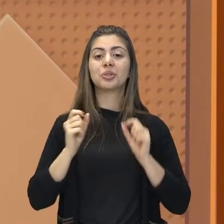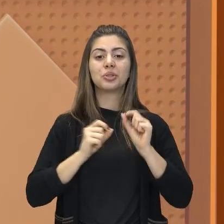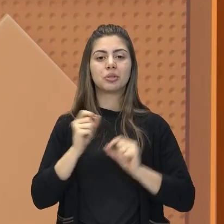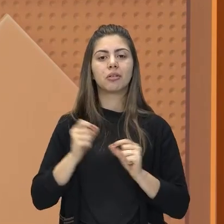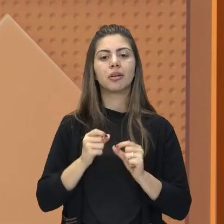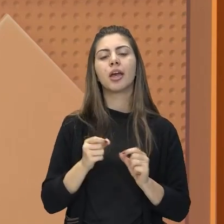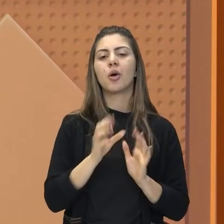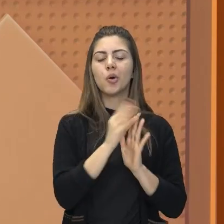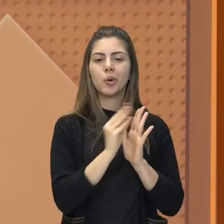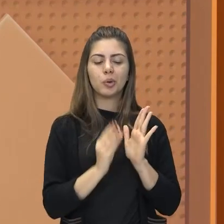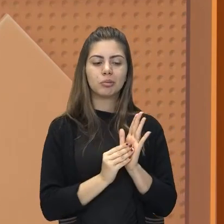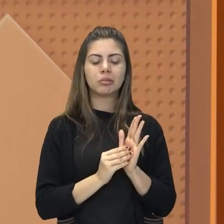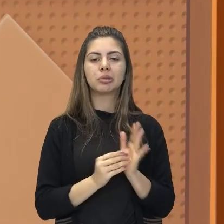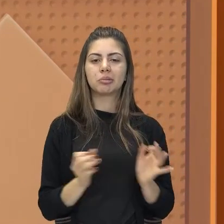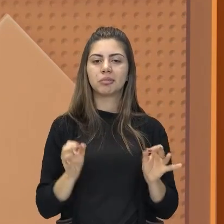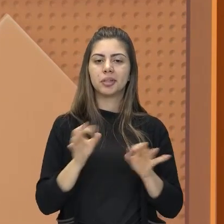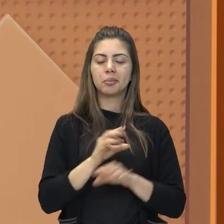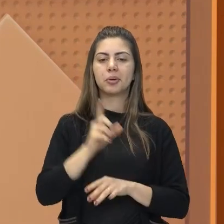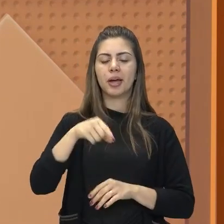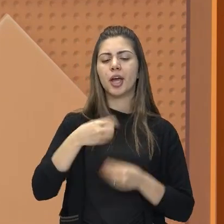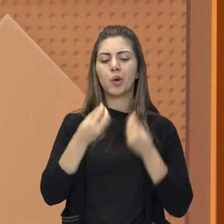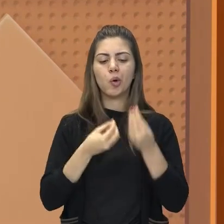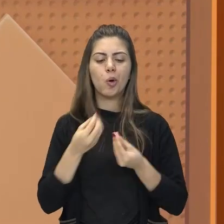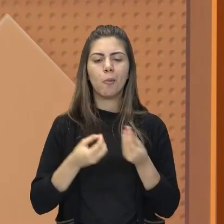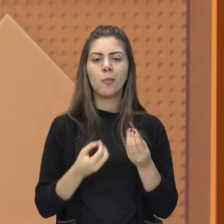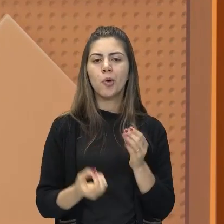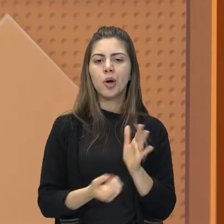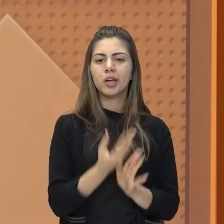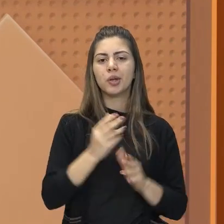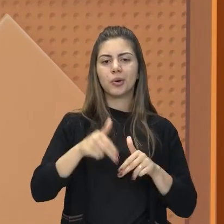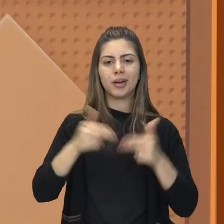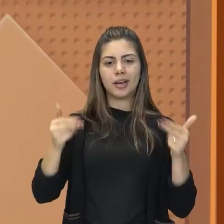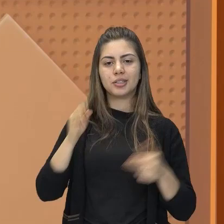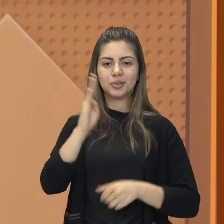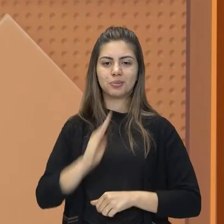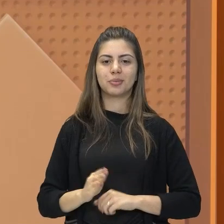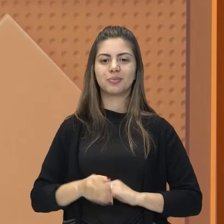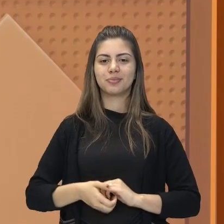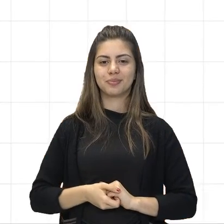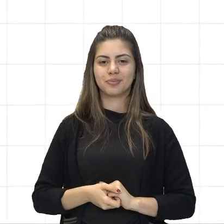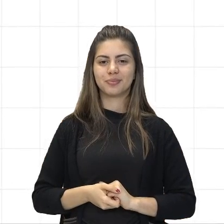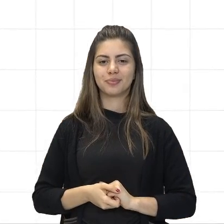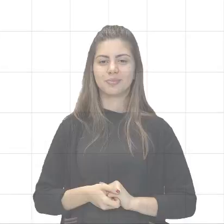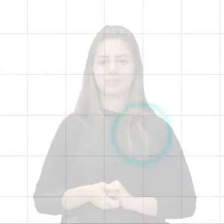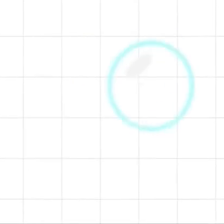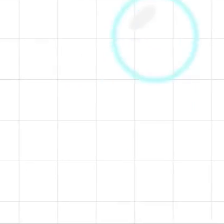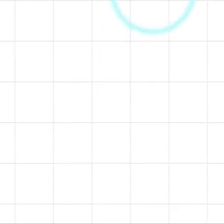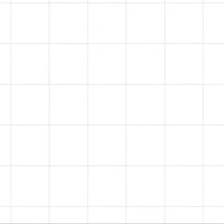essa aula sobre a composição, sobre a formação étnica da população brasileira.